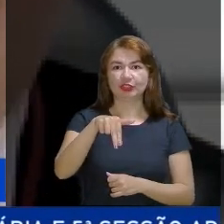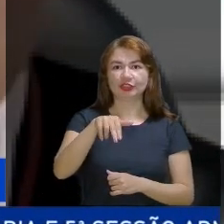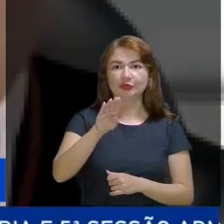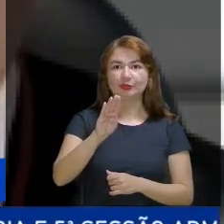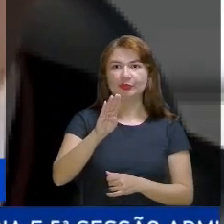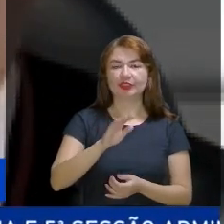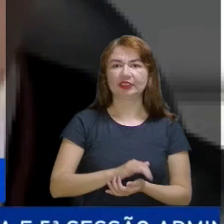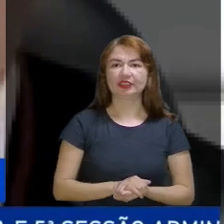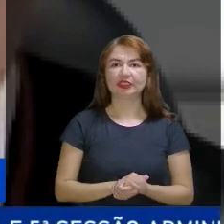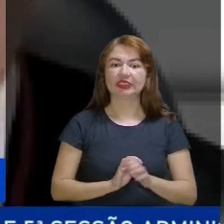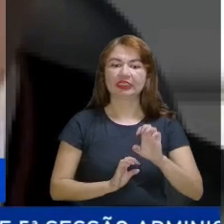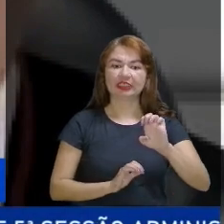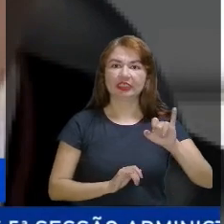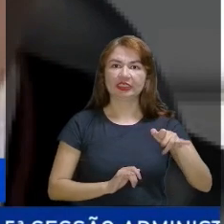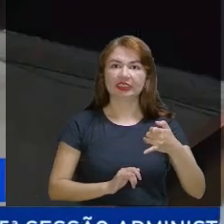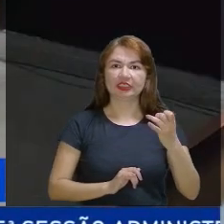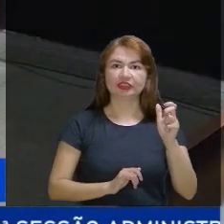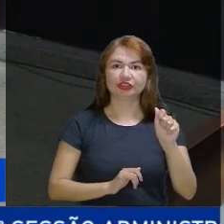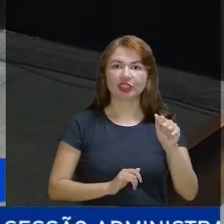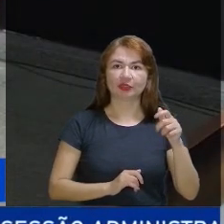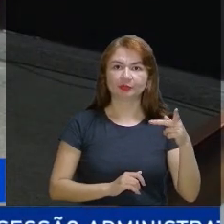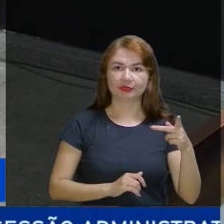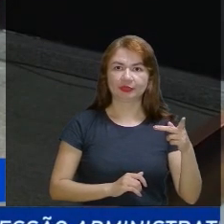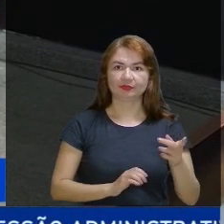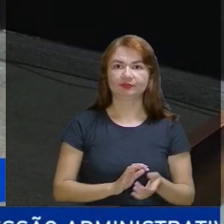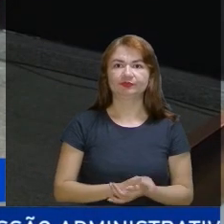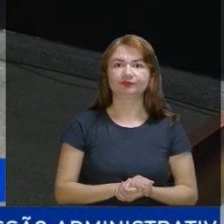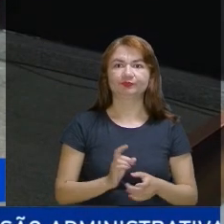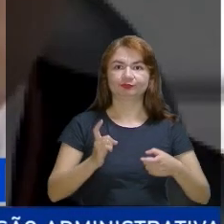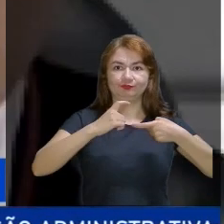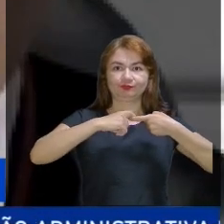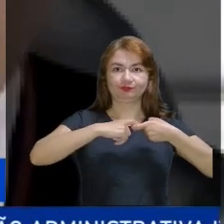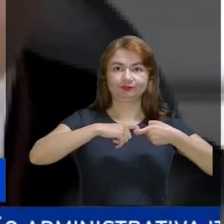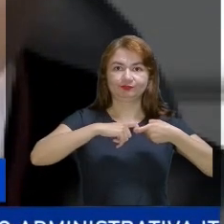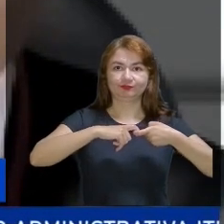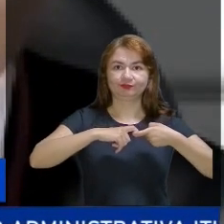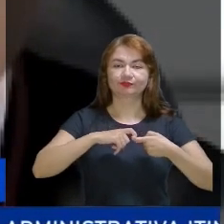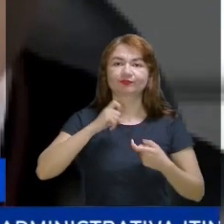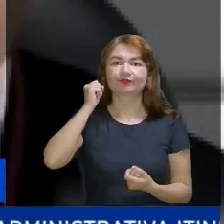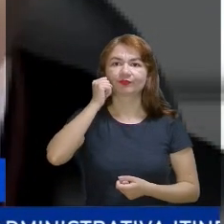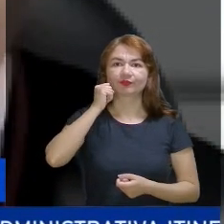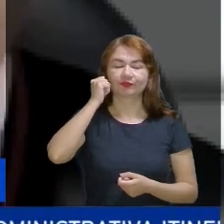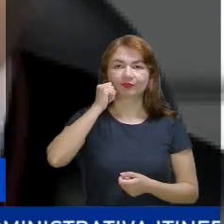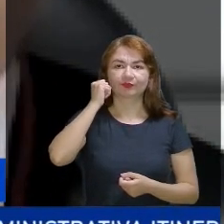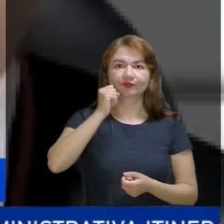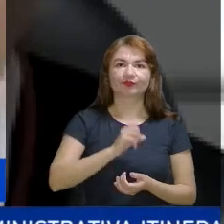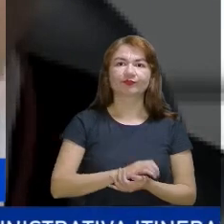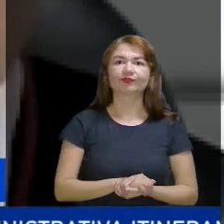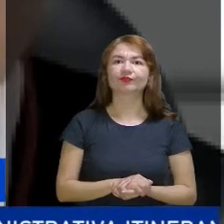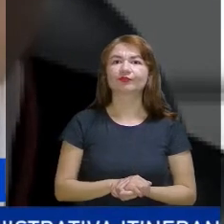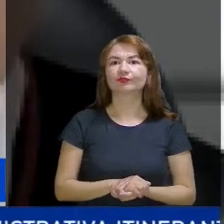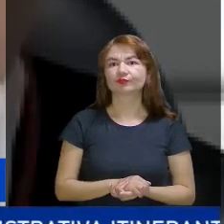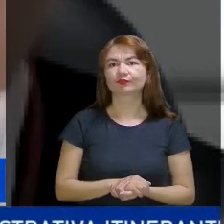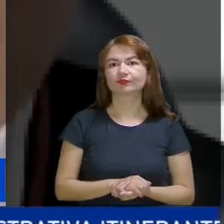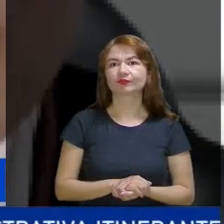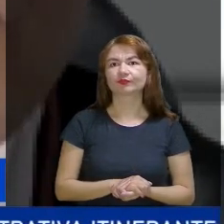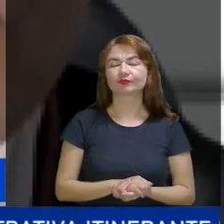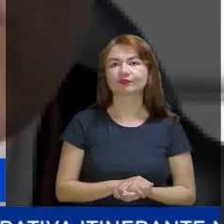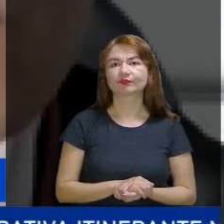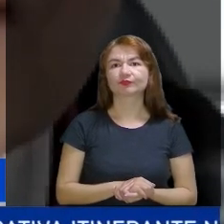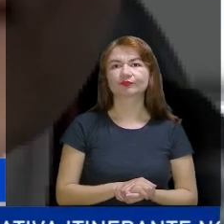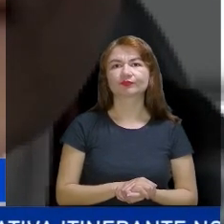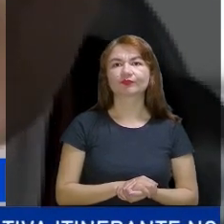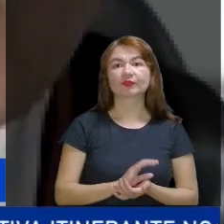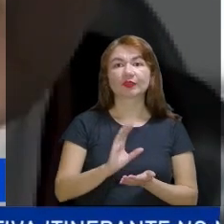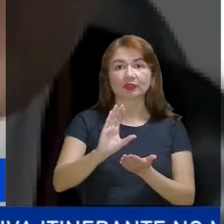querida IJAP, da ação política de um senador com relação à verba